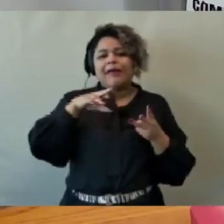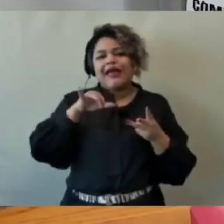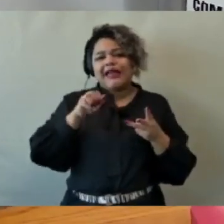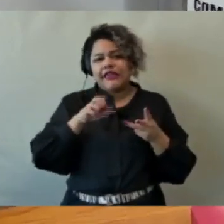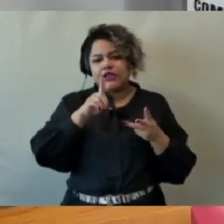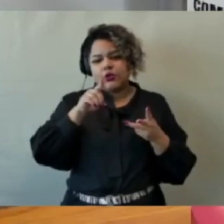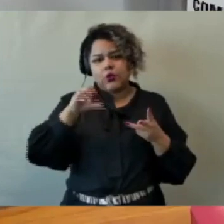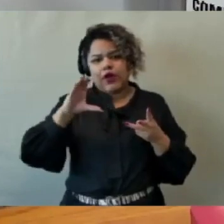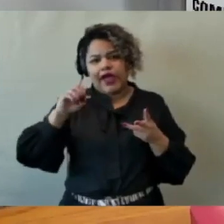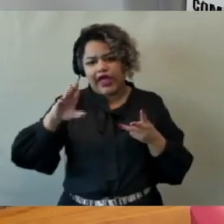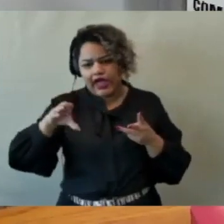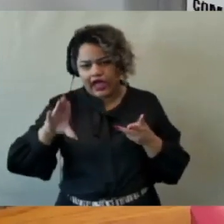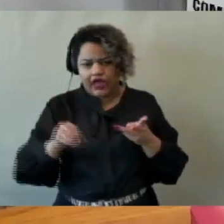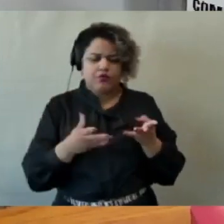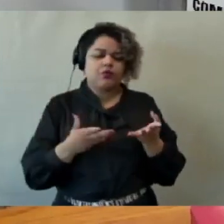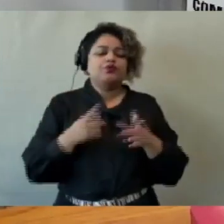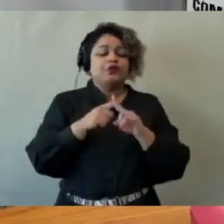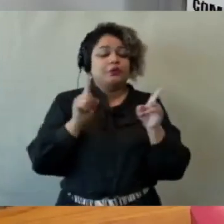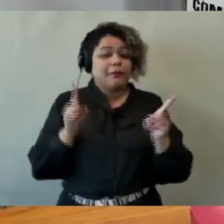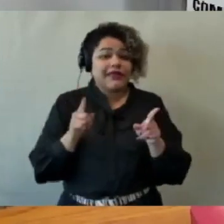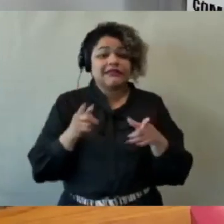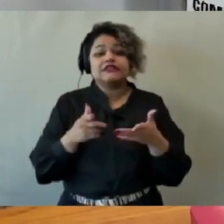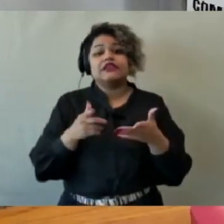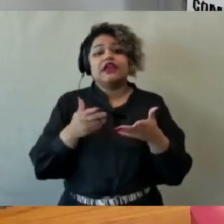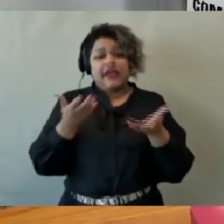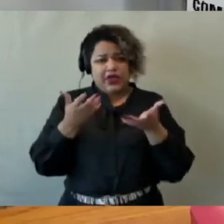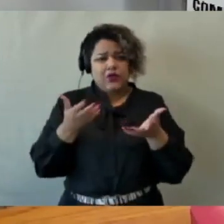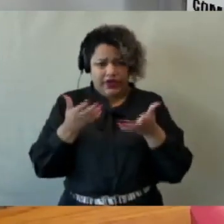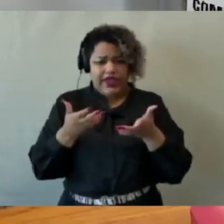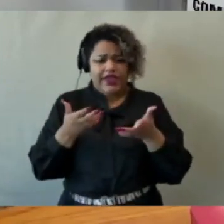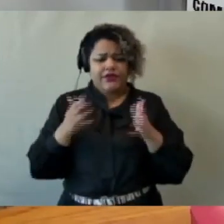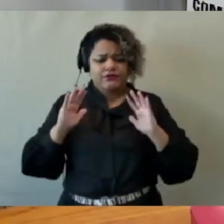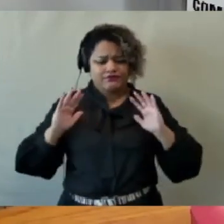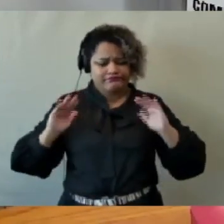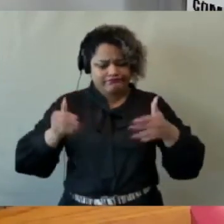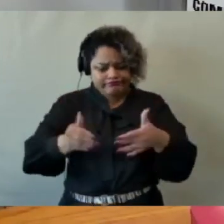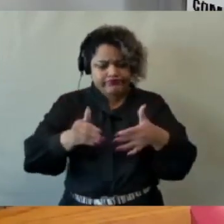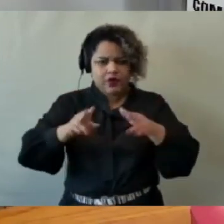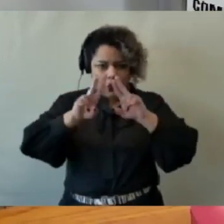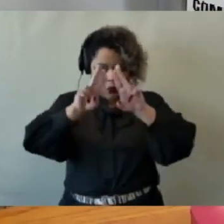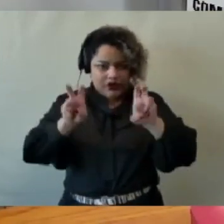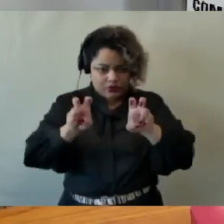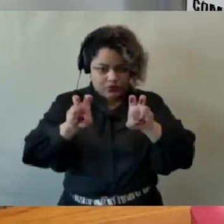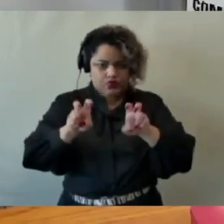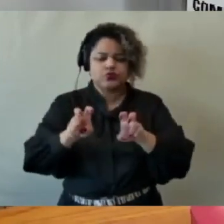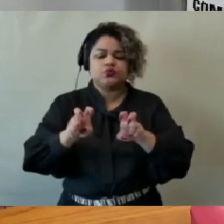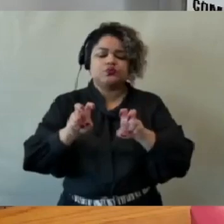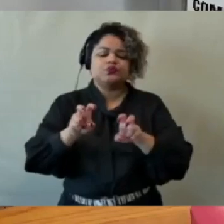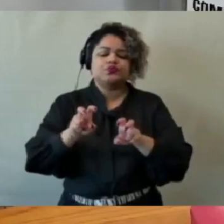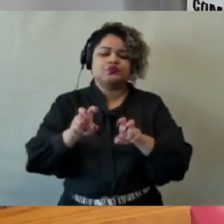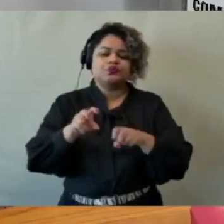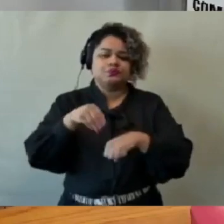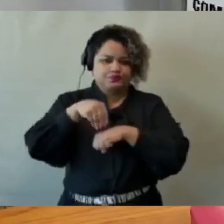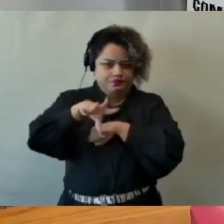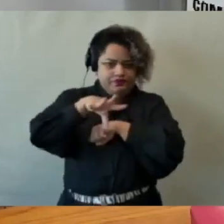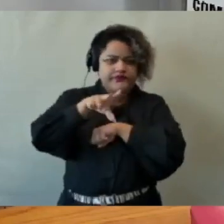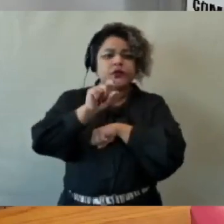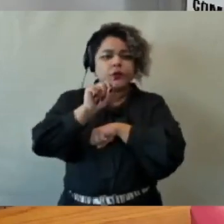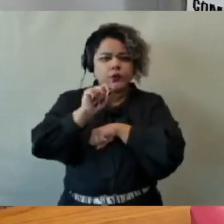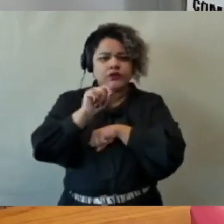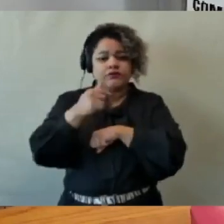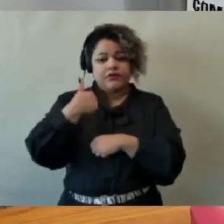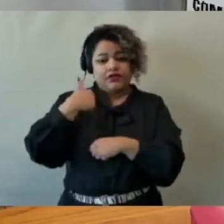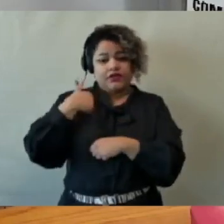eu queria deixar aqui bem no foco do assunto é que eu estou aqui representando o